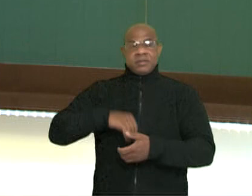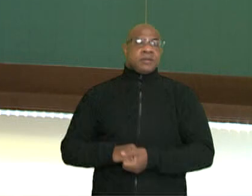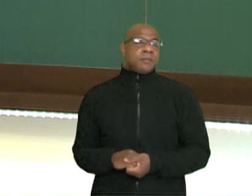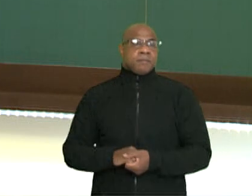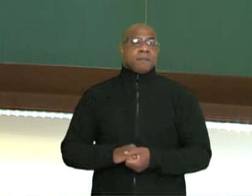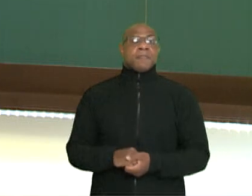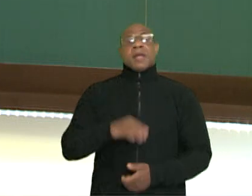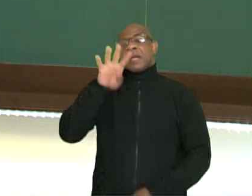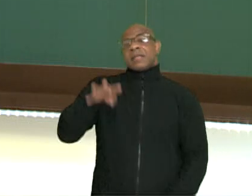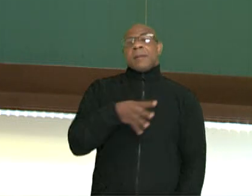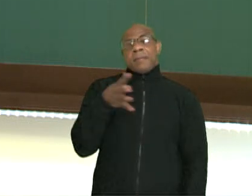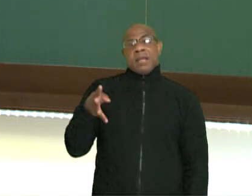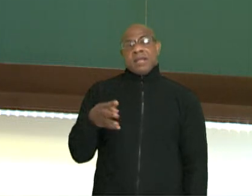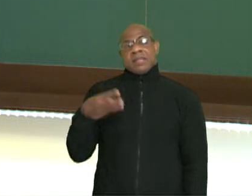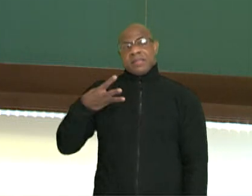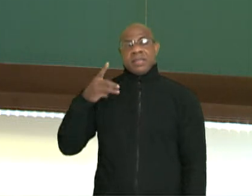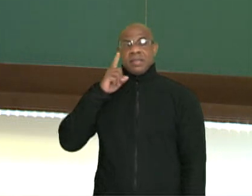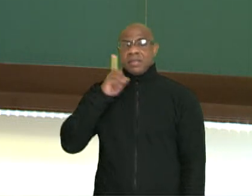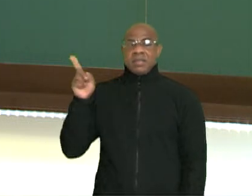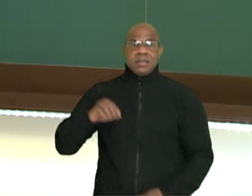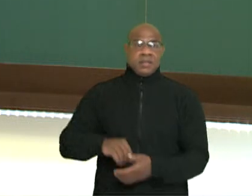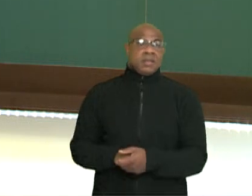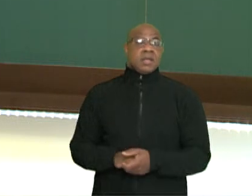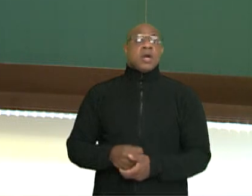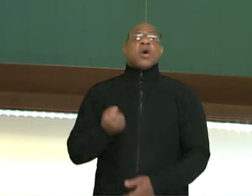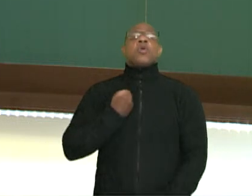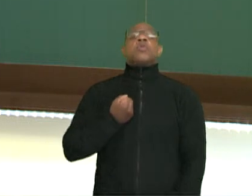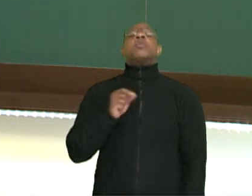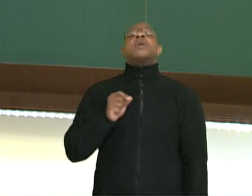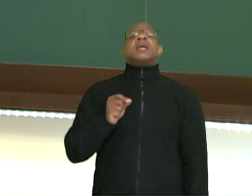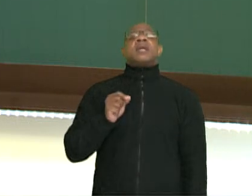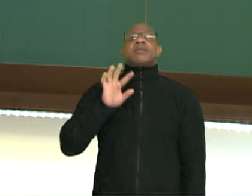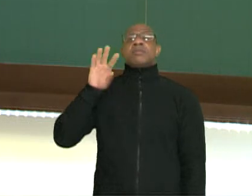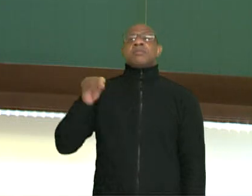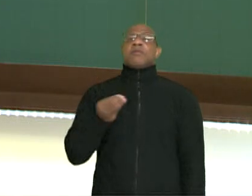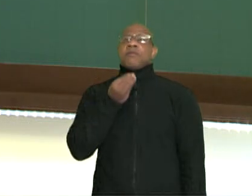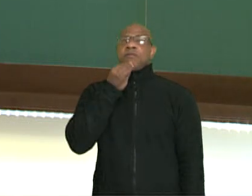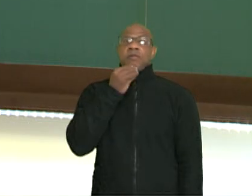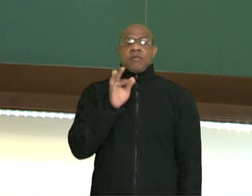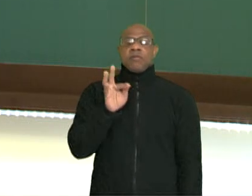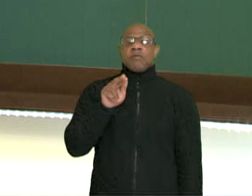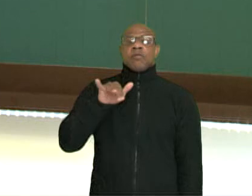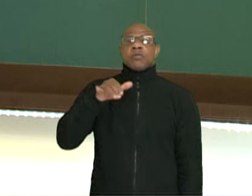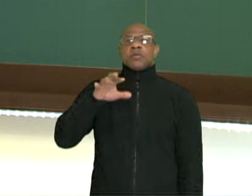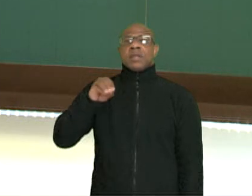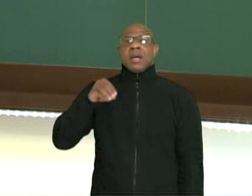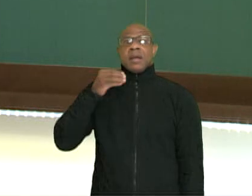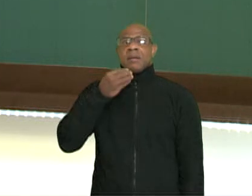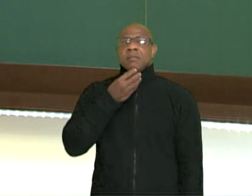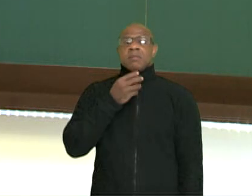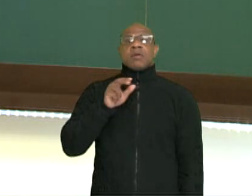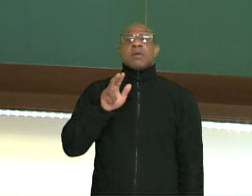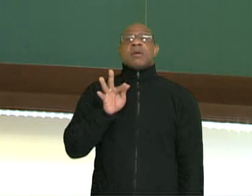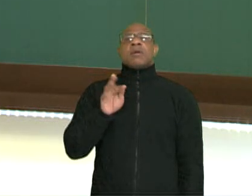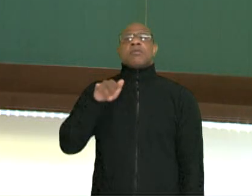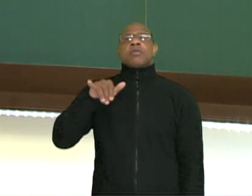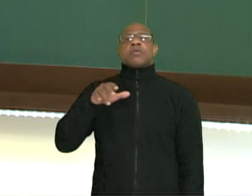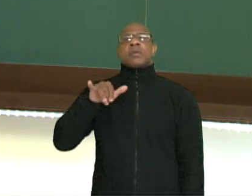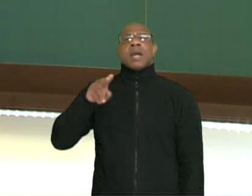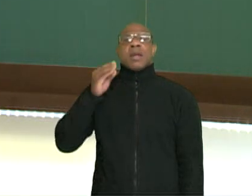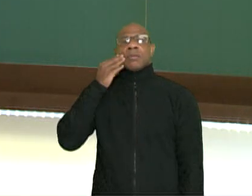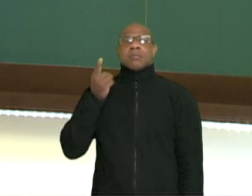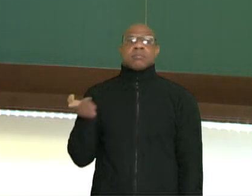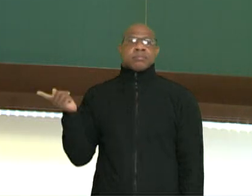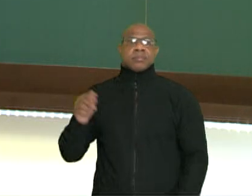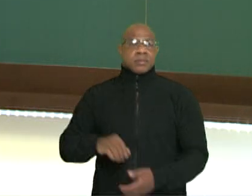3, número de funcionários, número de filhos por funcionários. Então, o que é que nós temos? 10 pessoas responderam que não têm